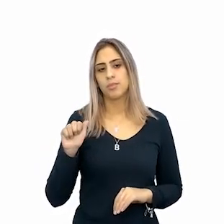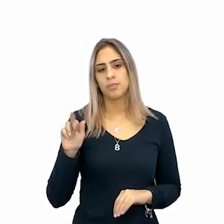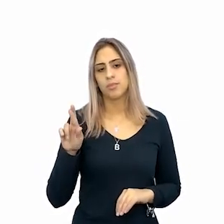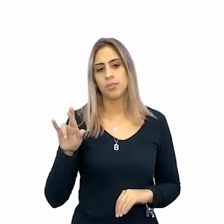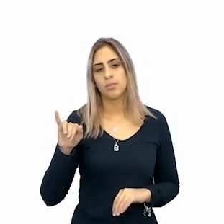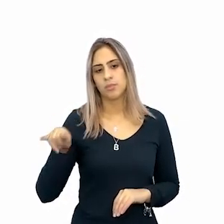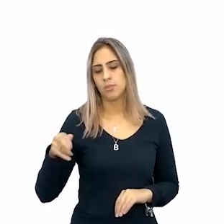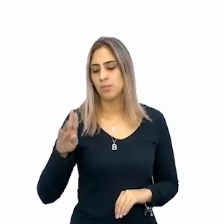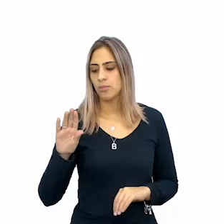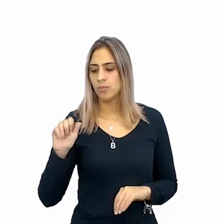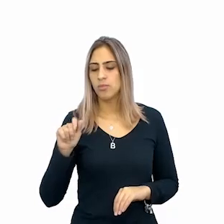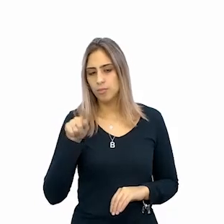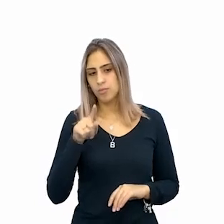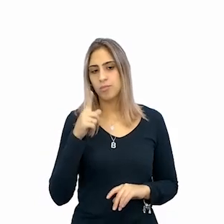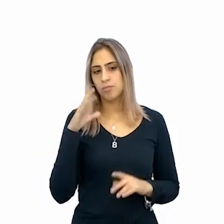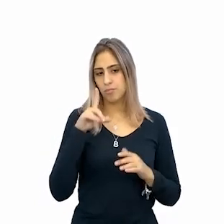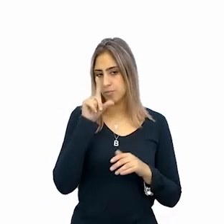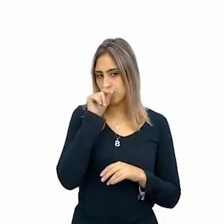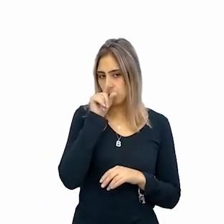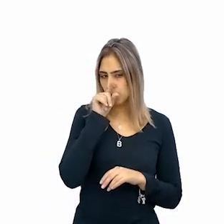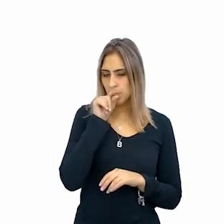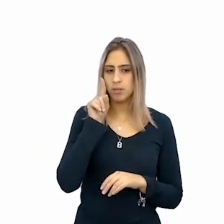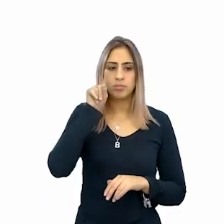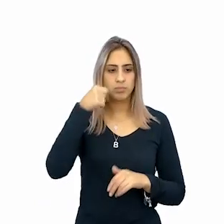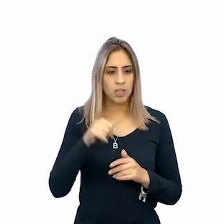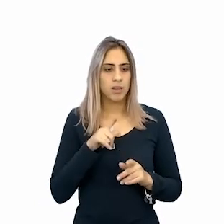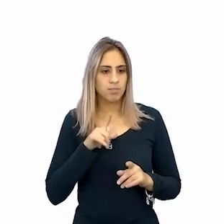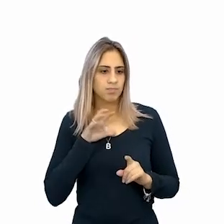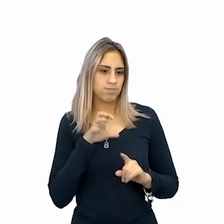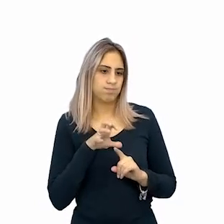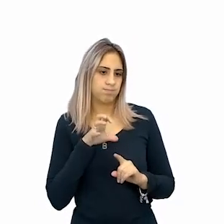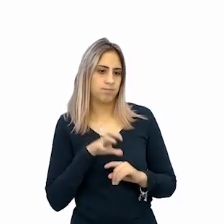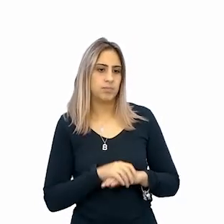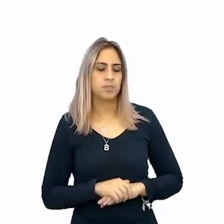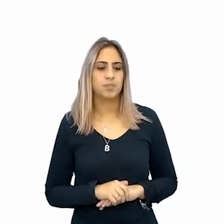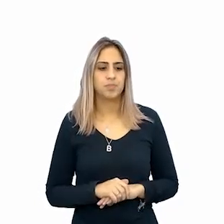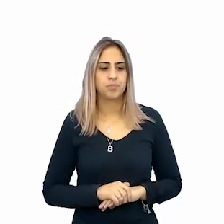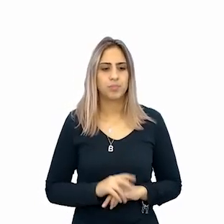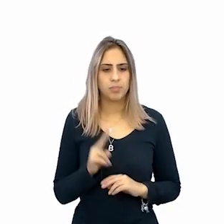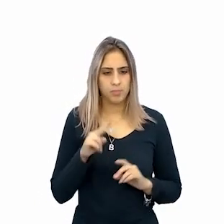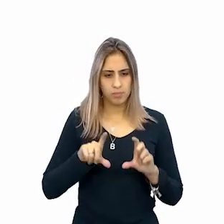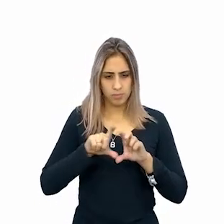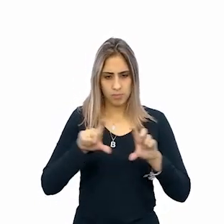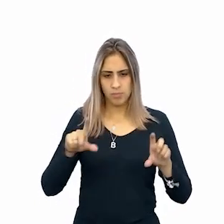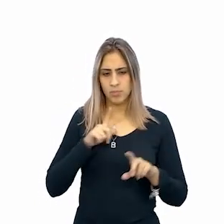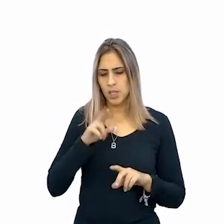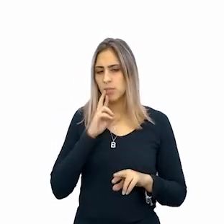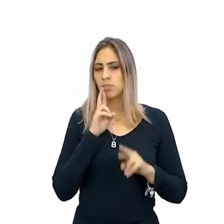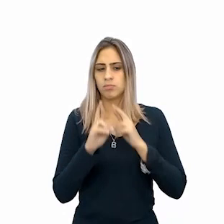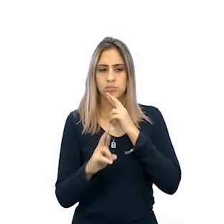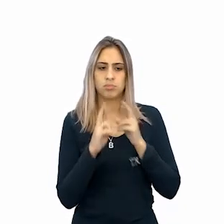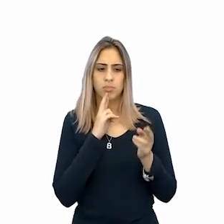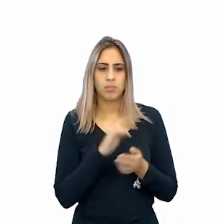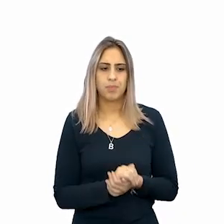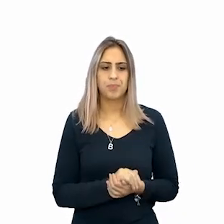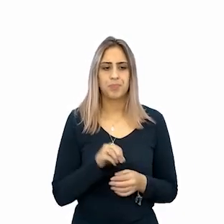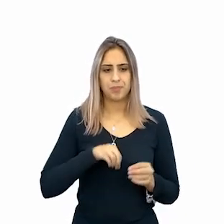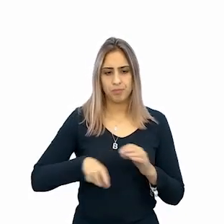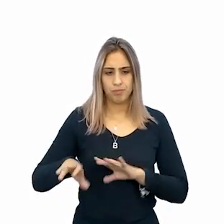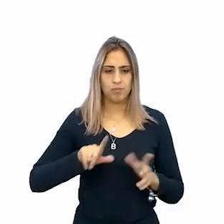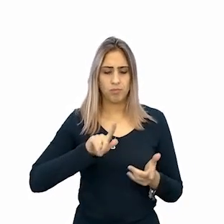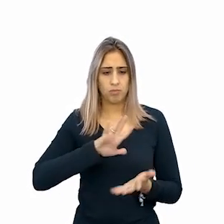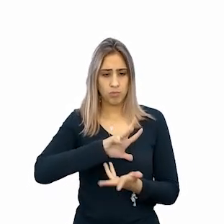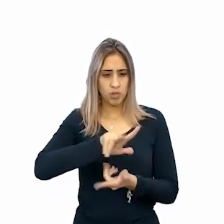que está ameaçada em extinção. Vamos entender por quê? Leia um trecho que traz essa resposta. A